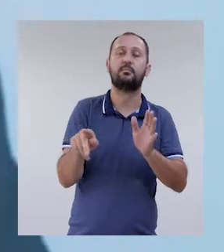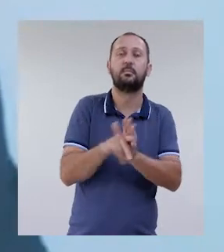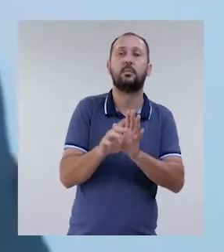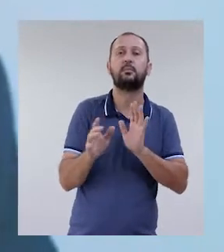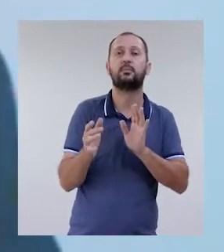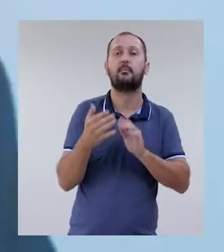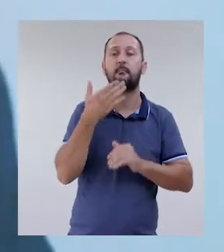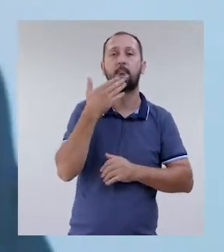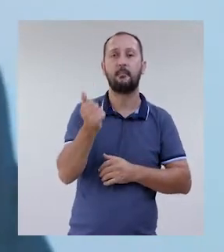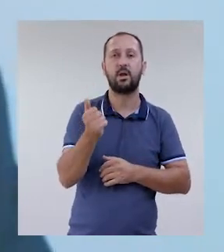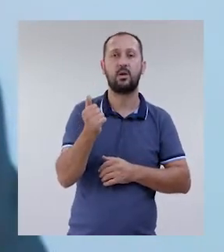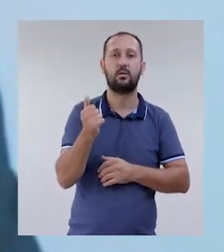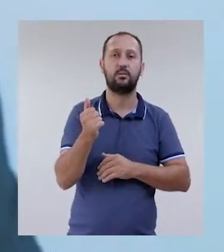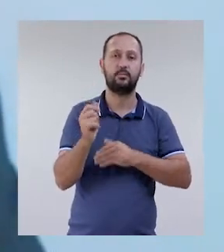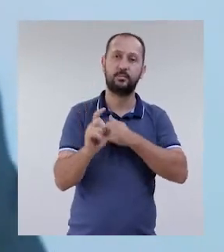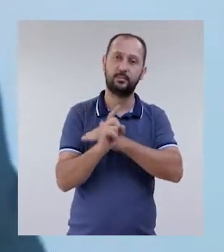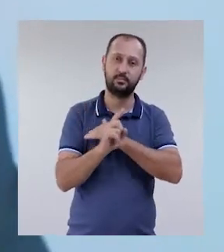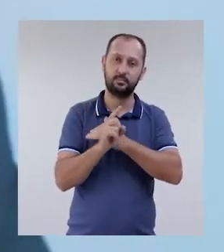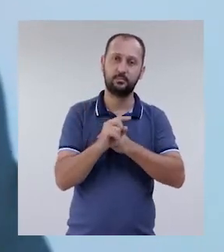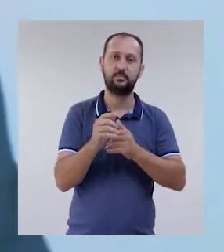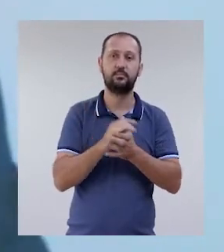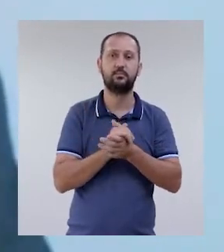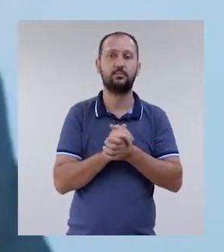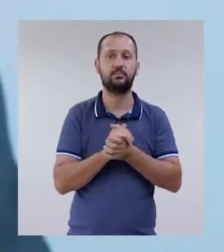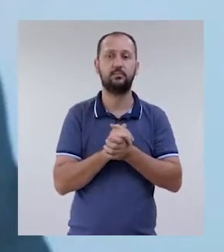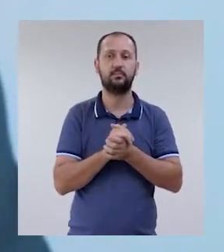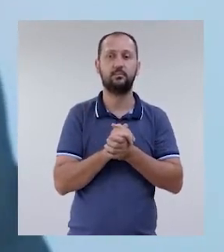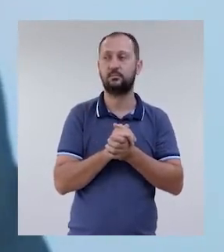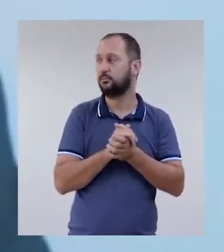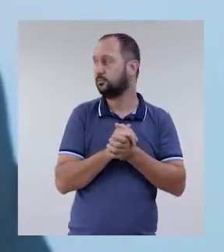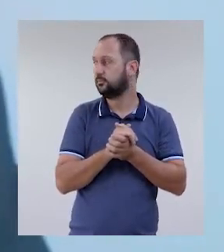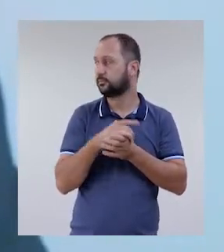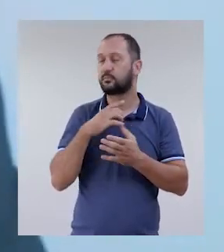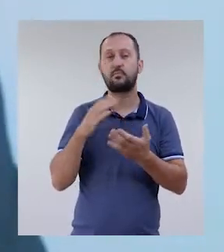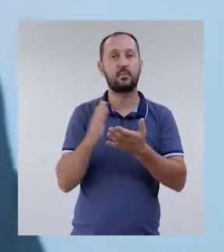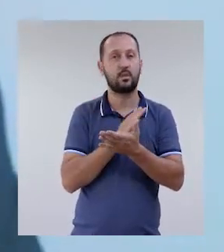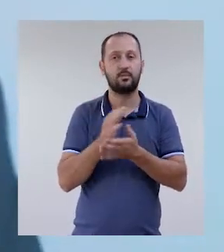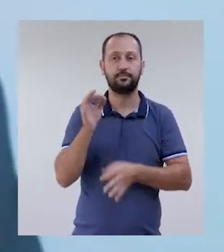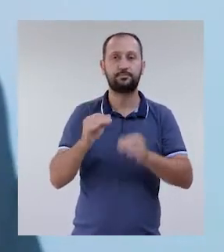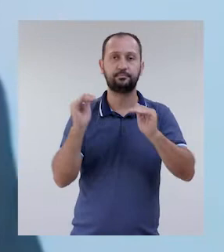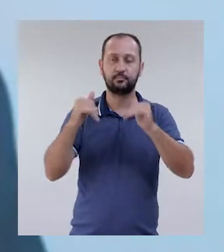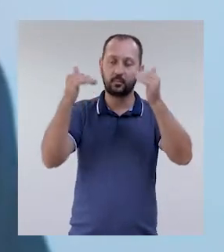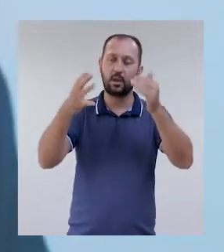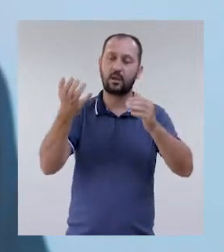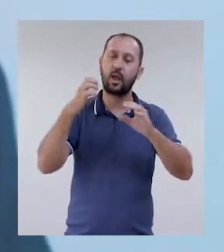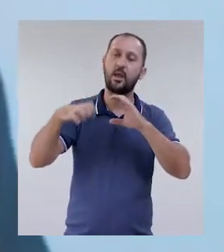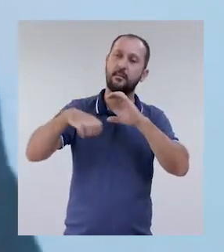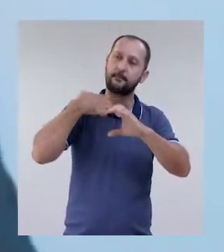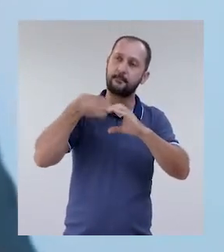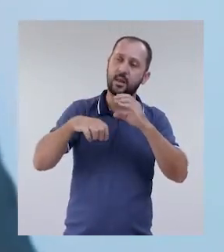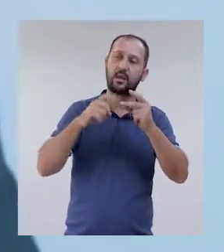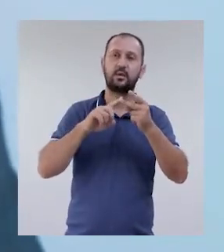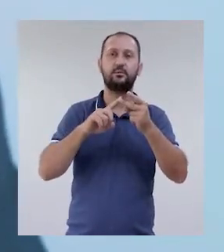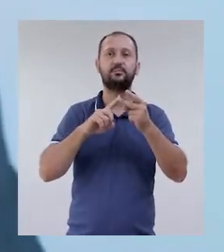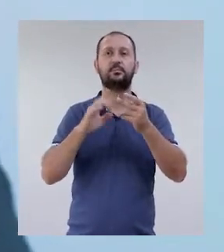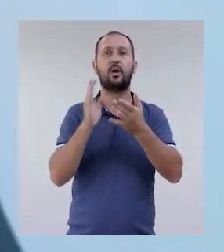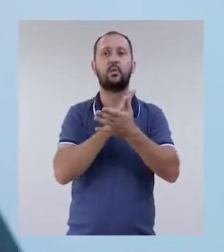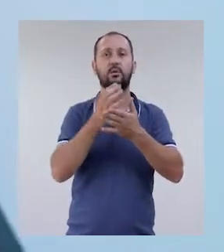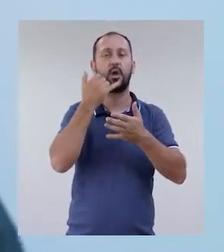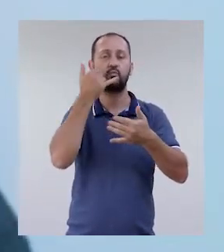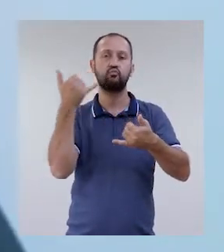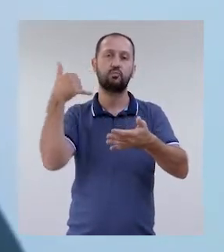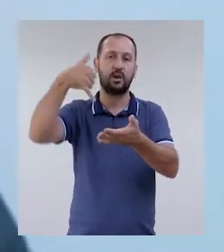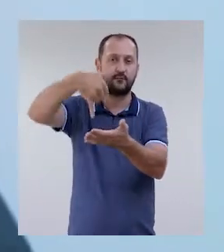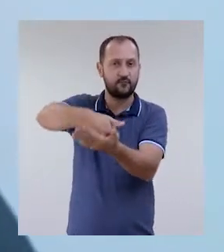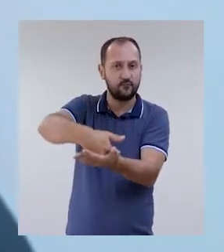que mais lhe aprove fazer esse atendimento. Tem desembargadores que disponibilizam e-mail, tem desembargadores que disponibilizam